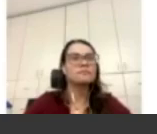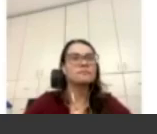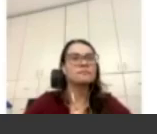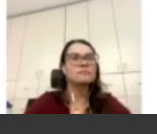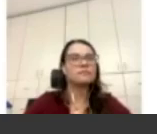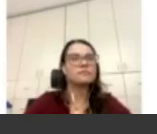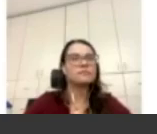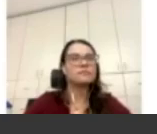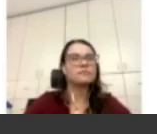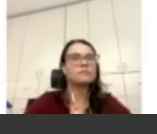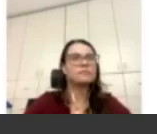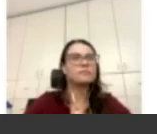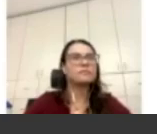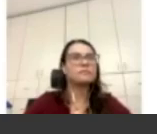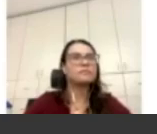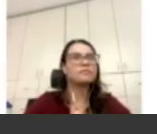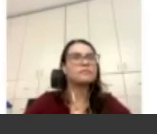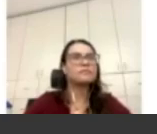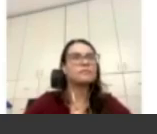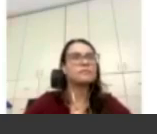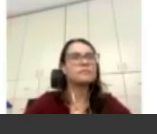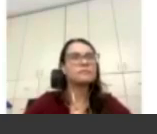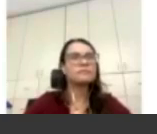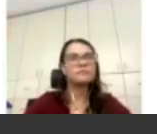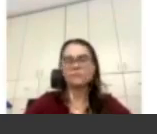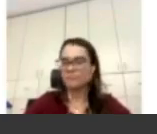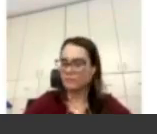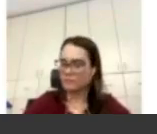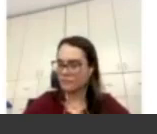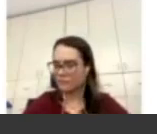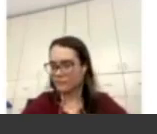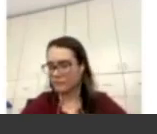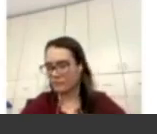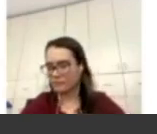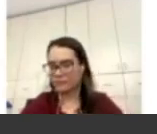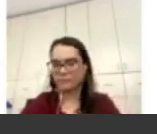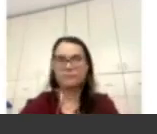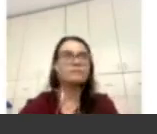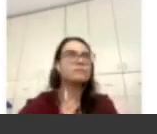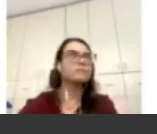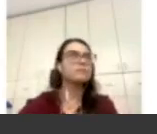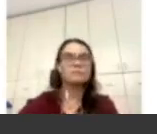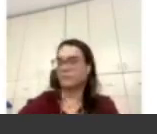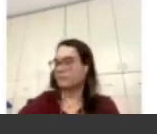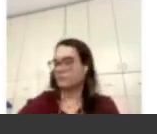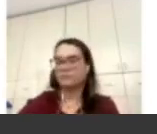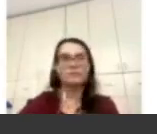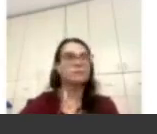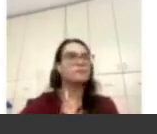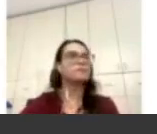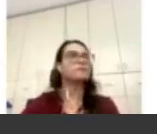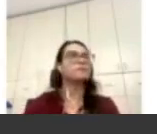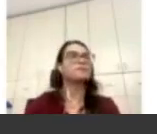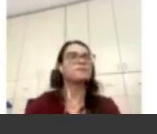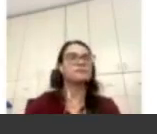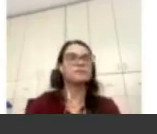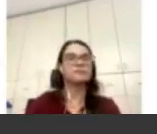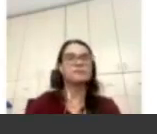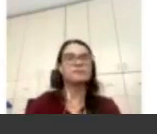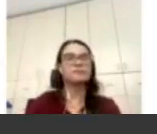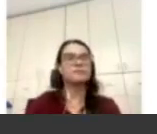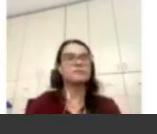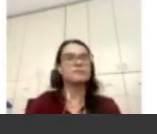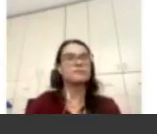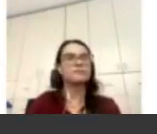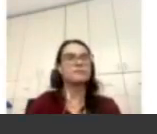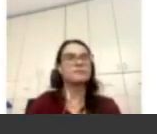quando começou a assustar um pouquinho mais, teve um surto no Congo com uma incidência 20 vezes superior à que havia sido registrada na década de 80 naquele país, né? Então,